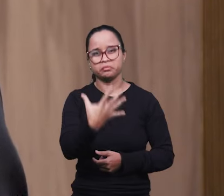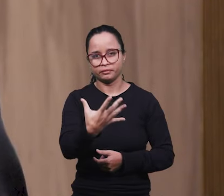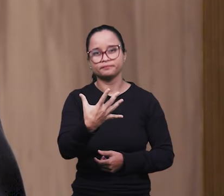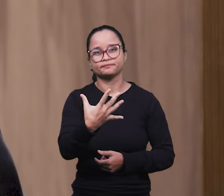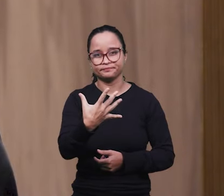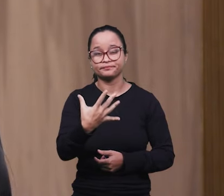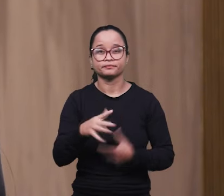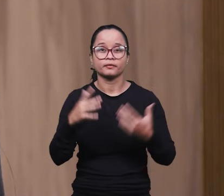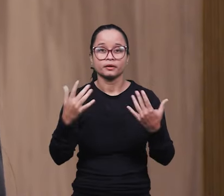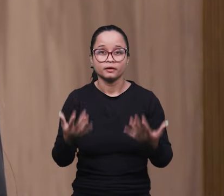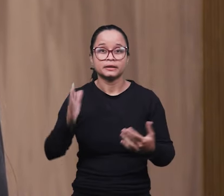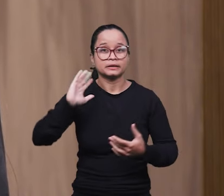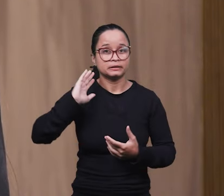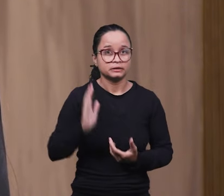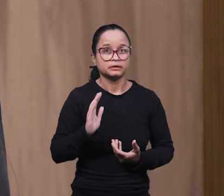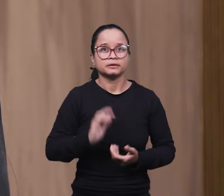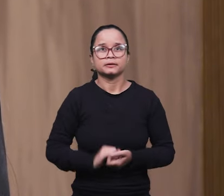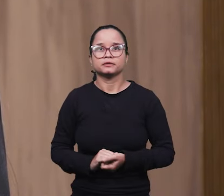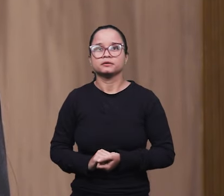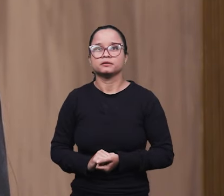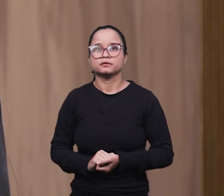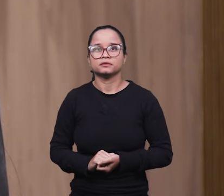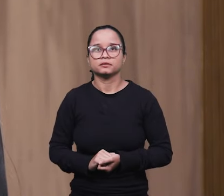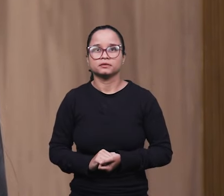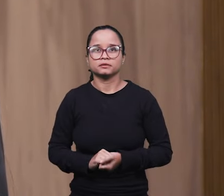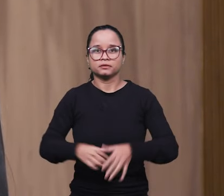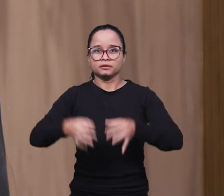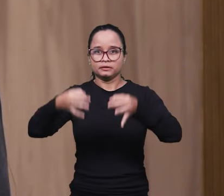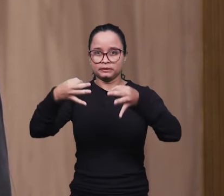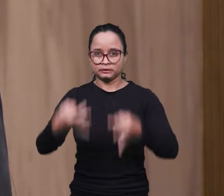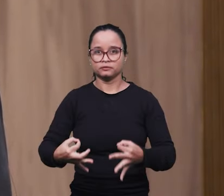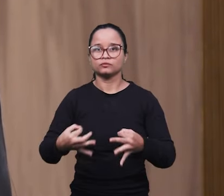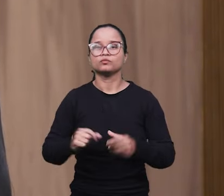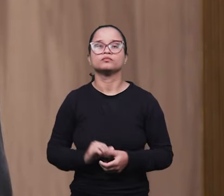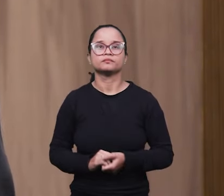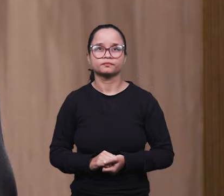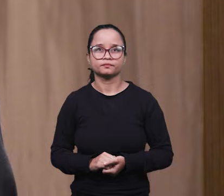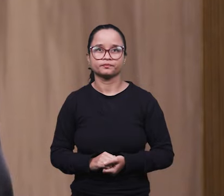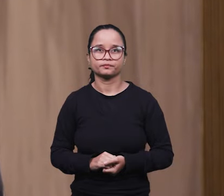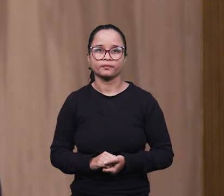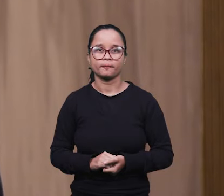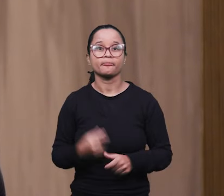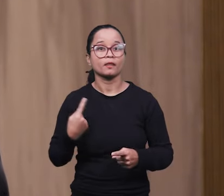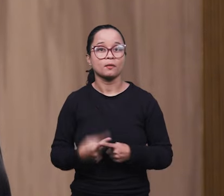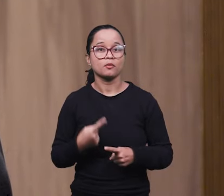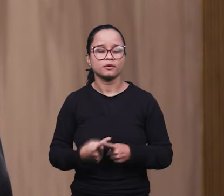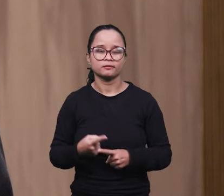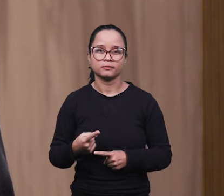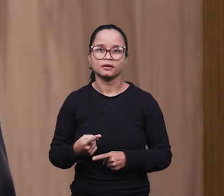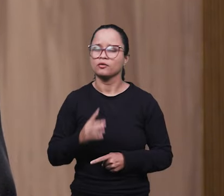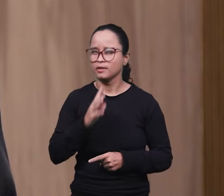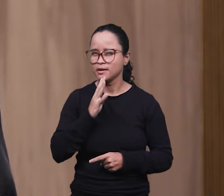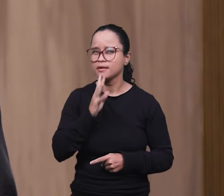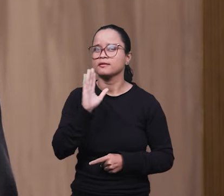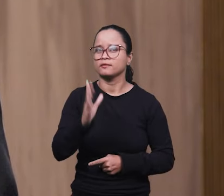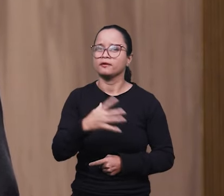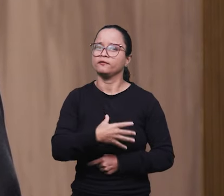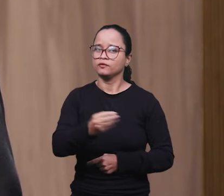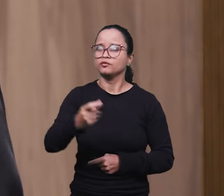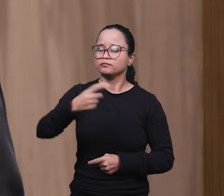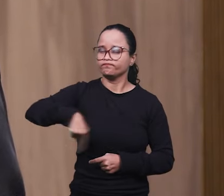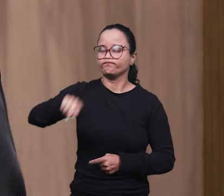temos eh a certeza por quando porque nós conhecemos os nossos filhos não é